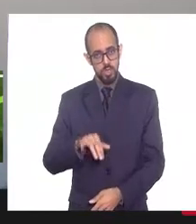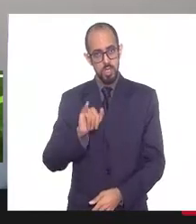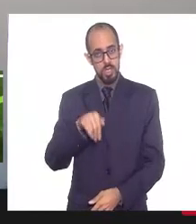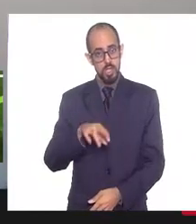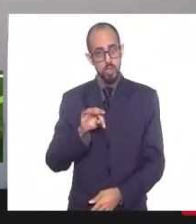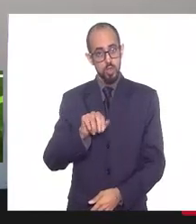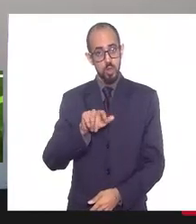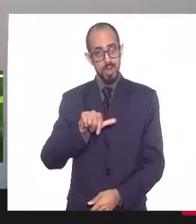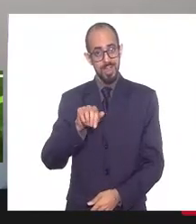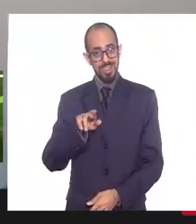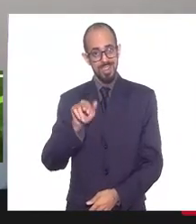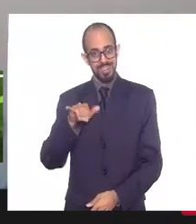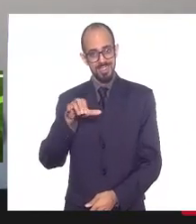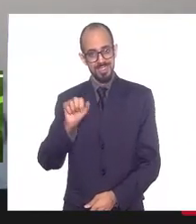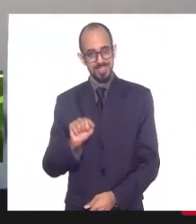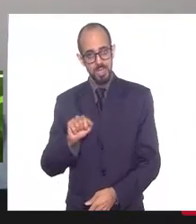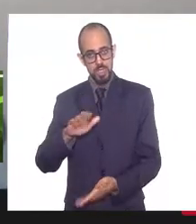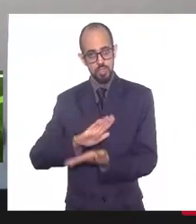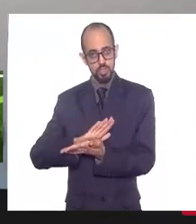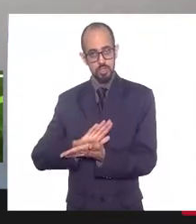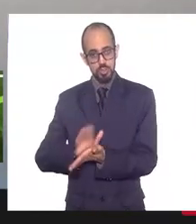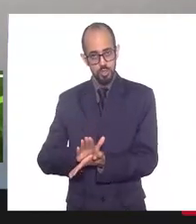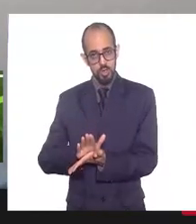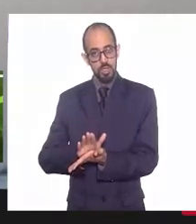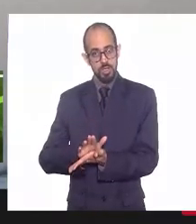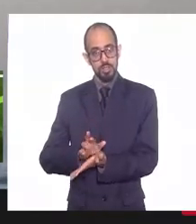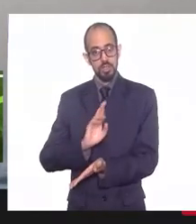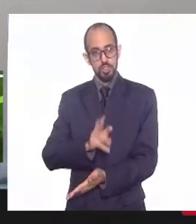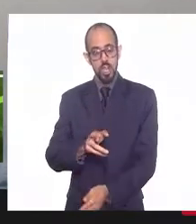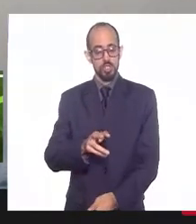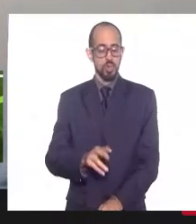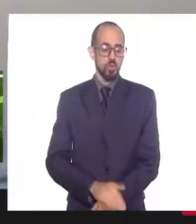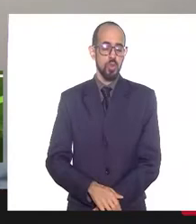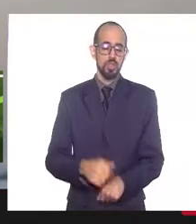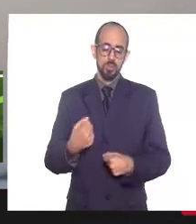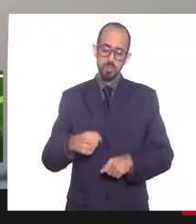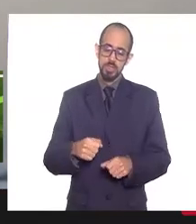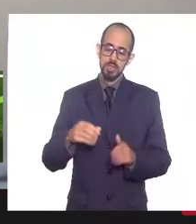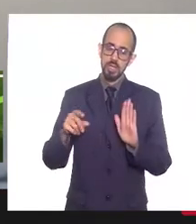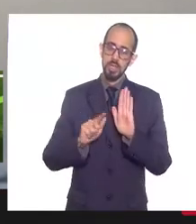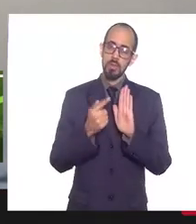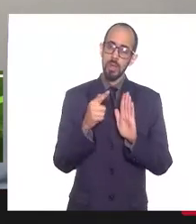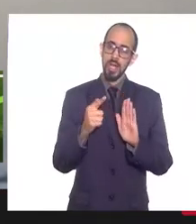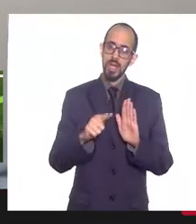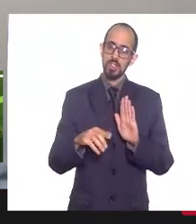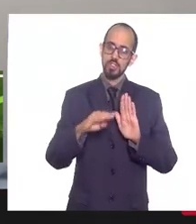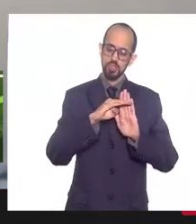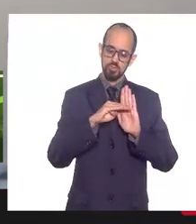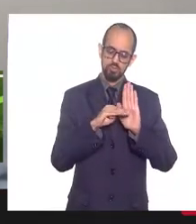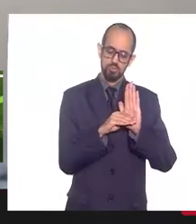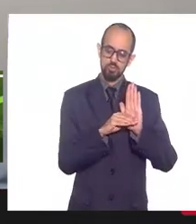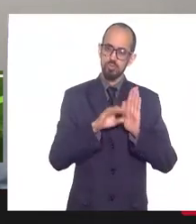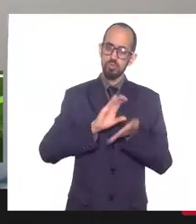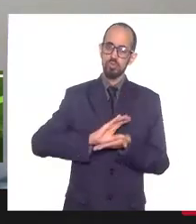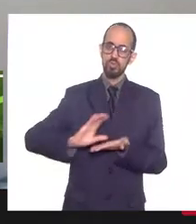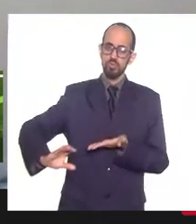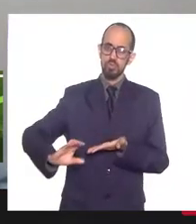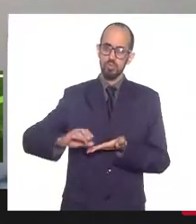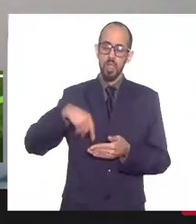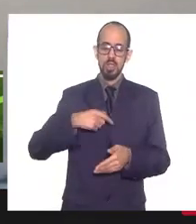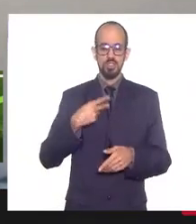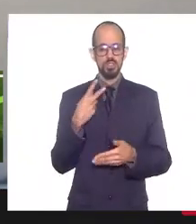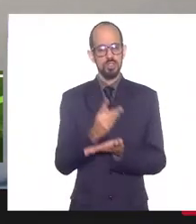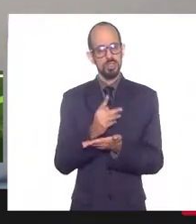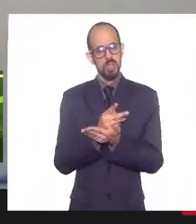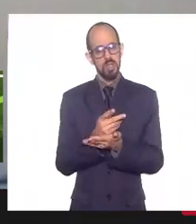estar garantido nas dotações orçamentárias. Por exemplo, para dar lastro financeiro, a lei que nós aprovamos, que eu sempre lembro